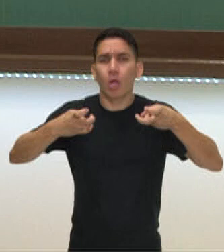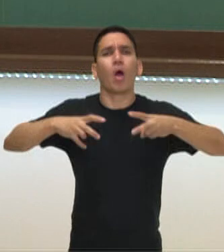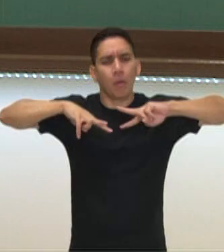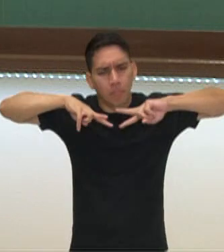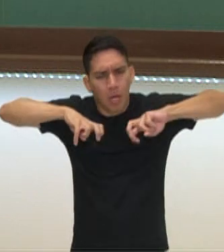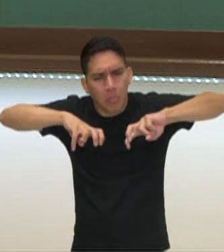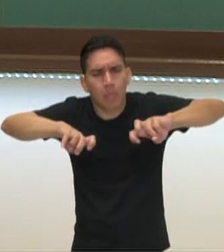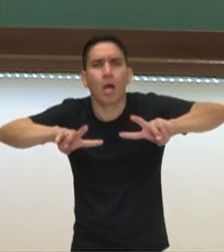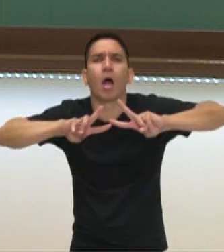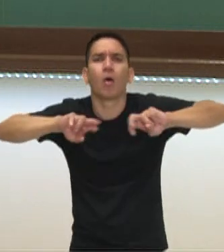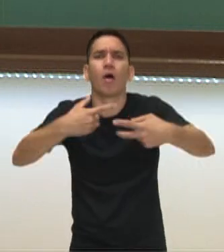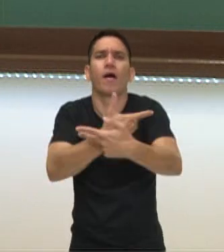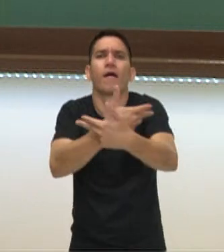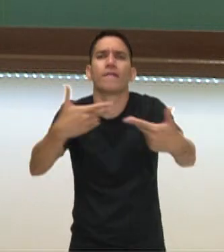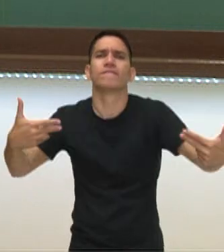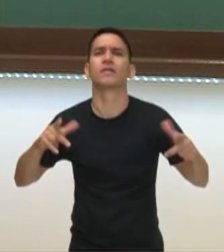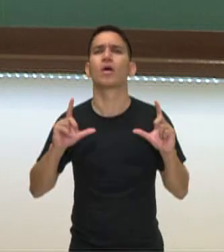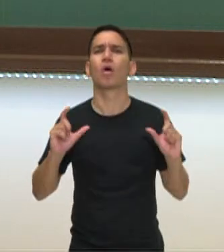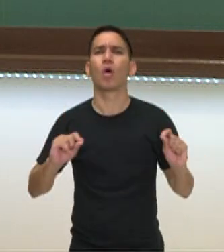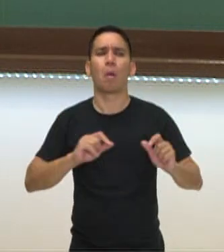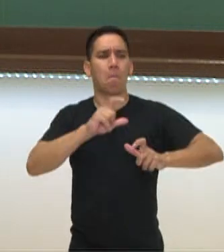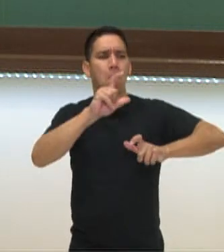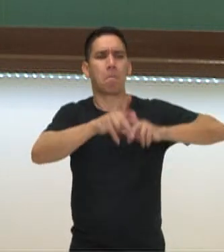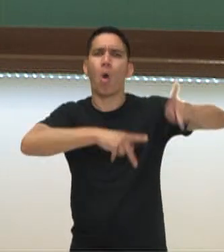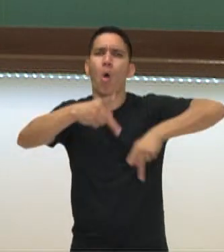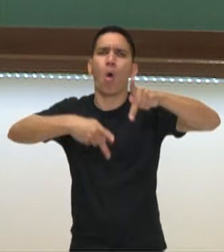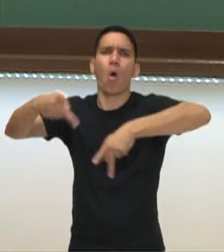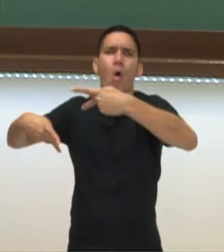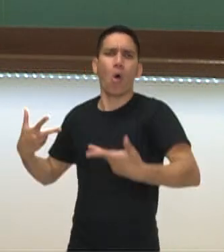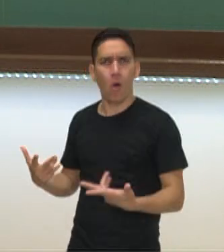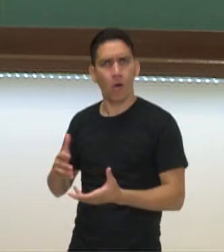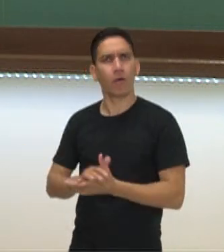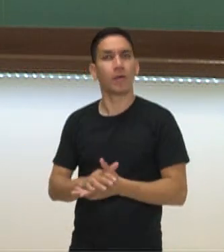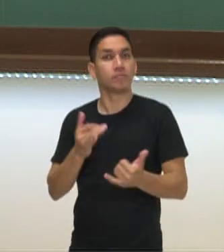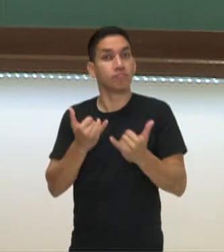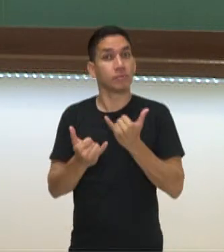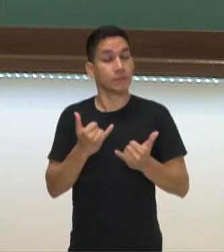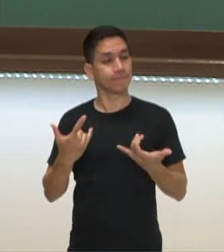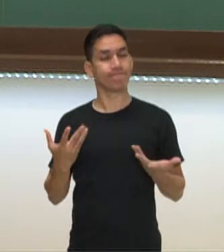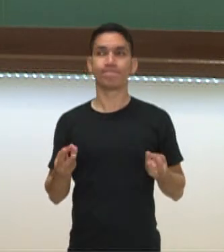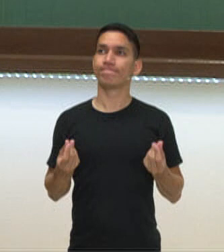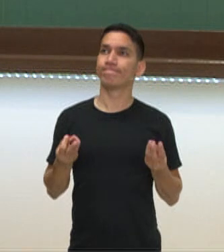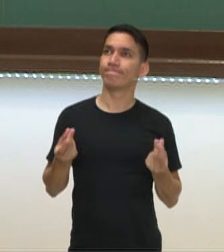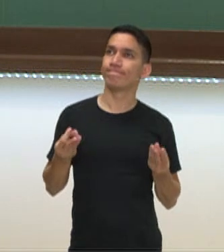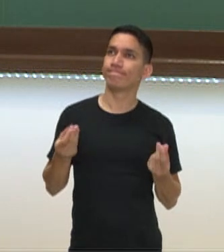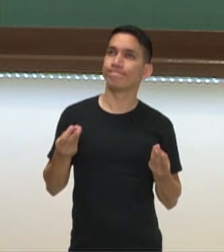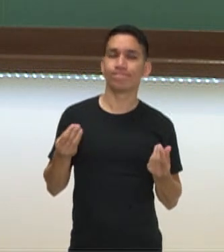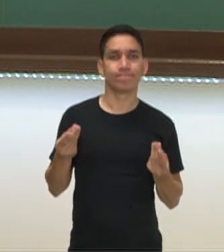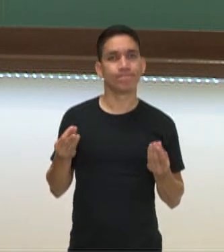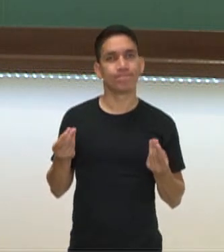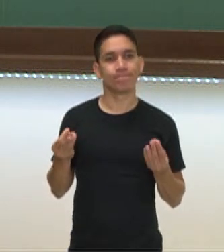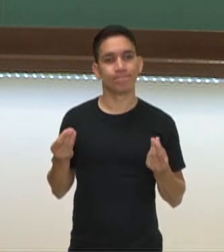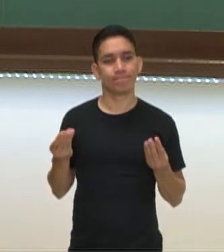debruçavam sobre a diversidade de povos como se fosse algo assim